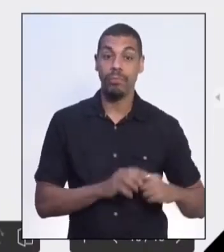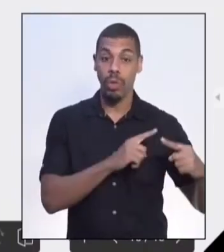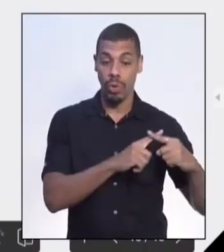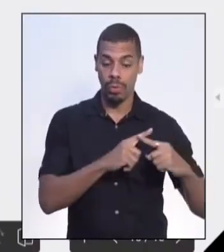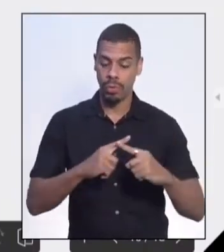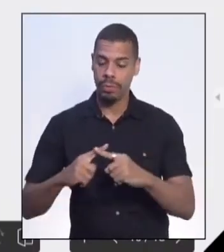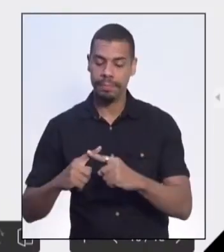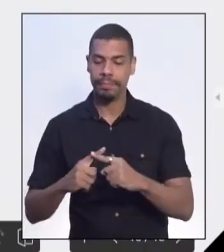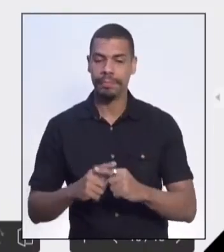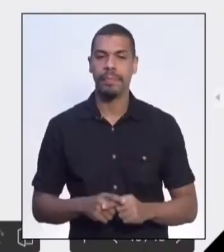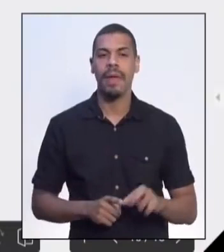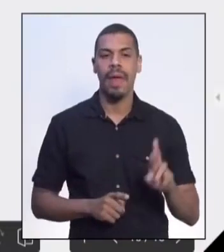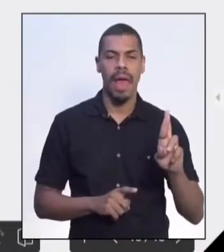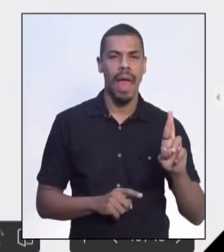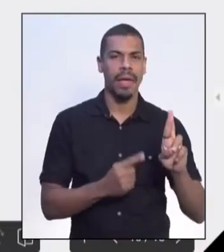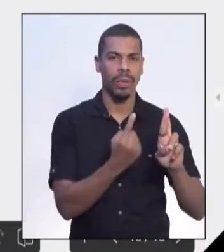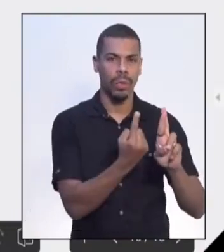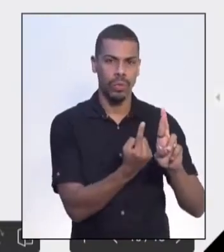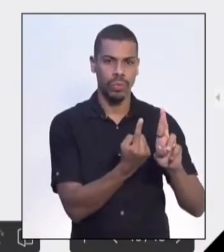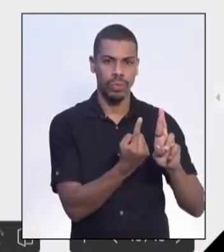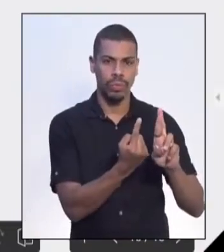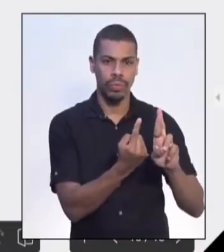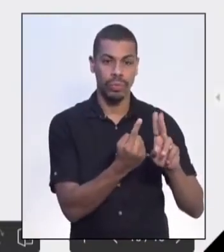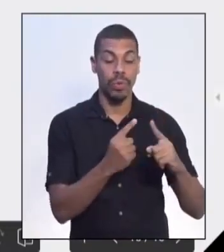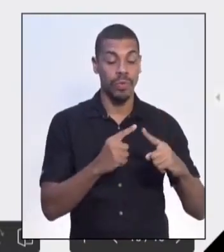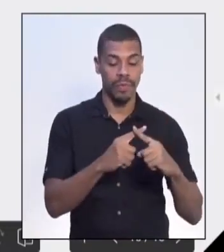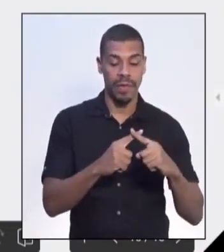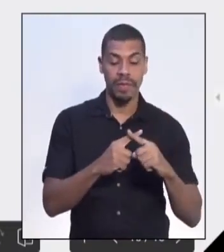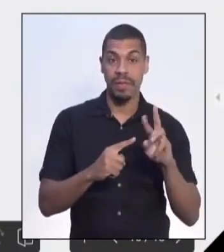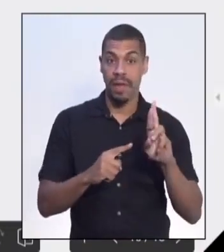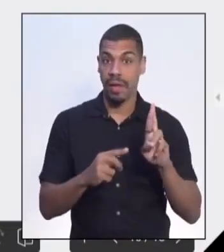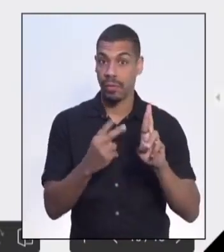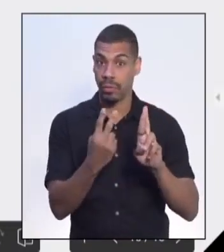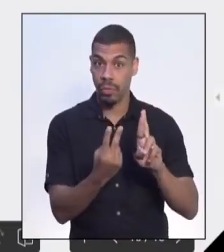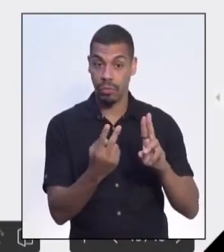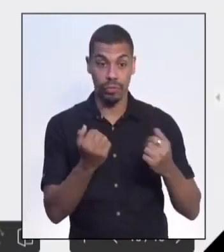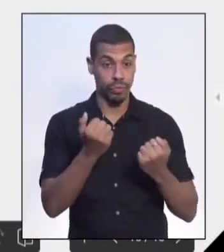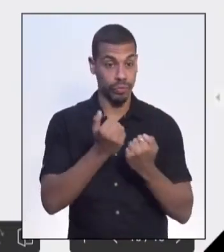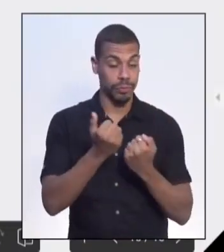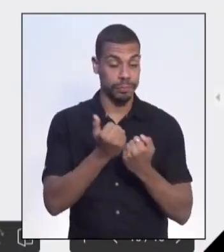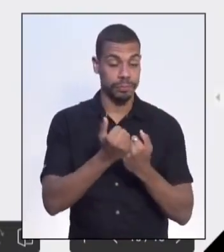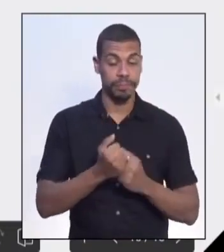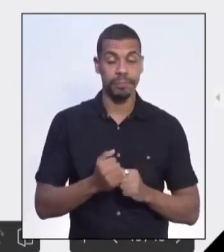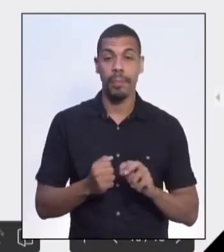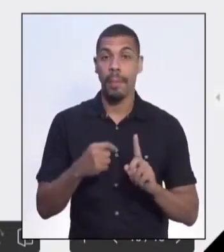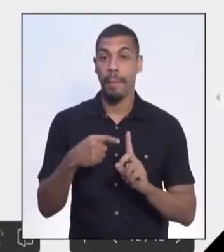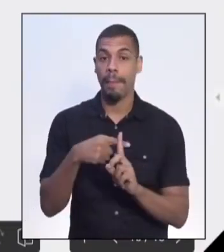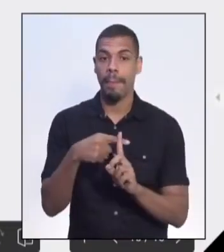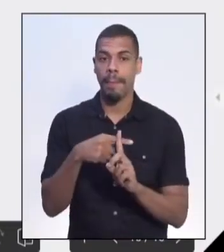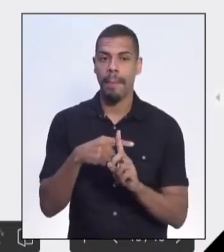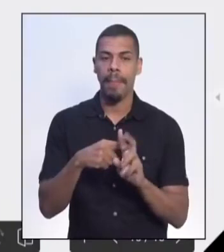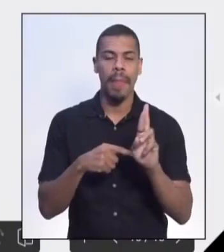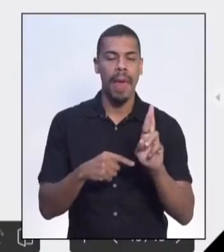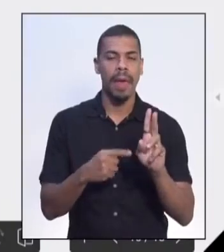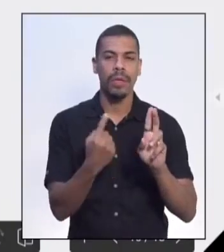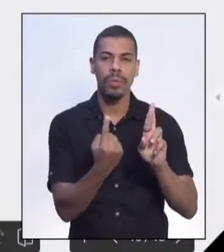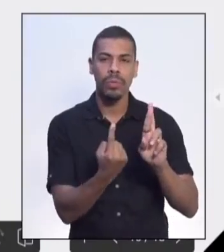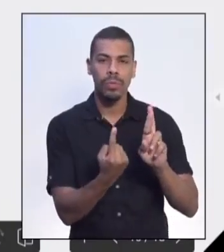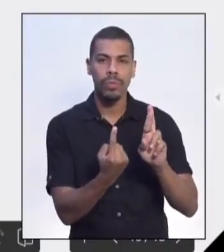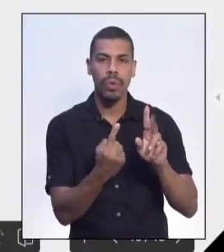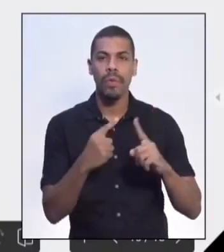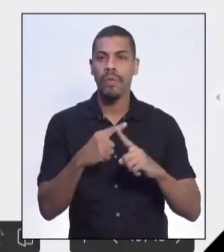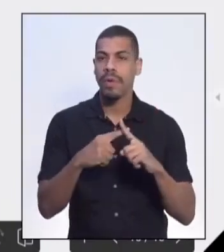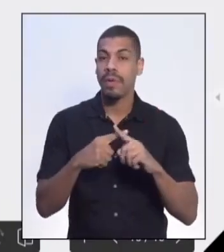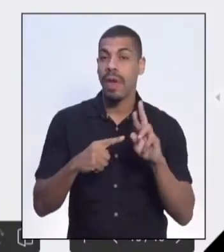multiplicação. R1 vezes R2, mais R1 vezes